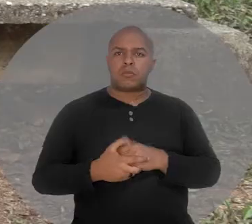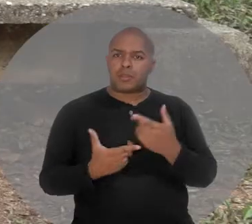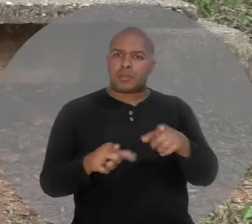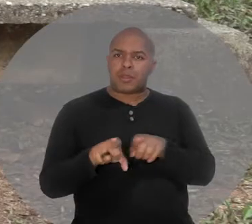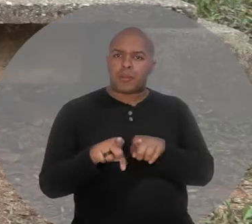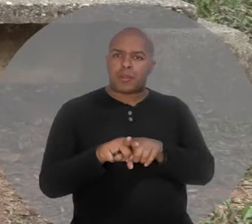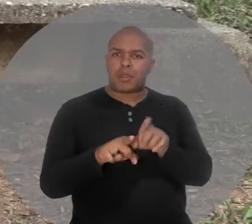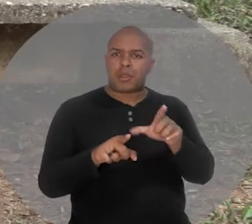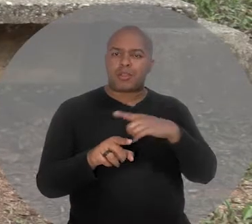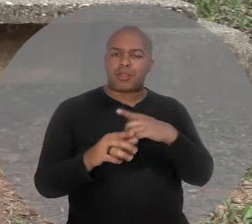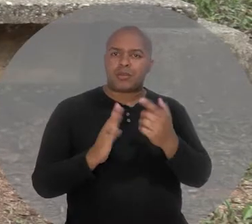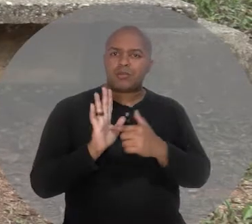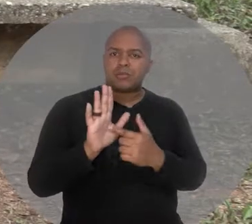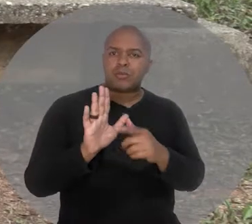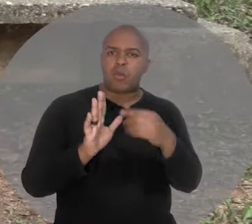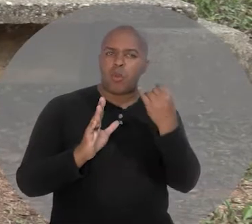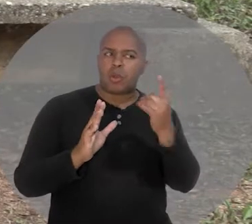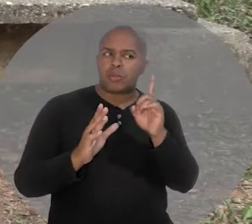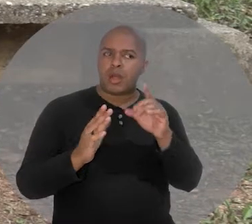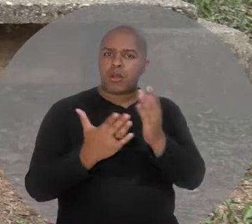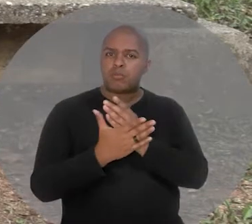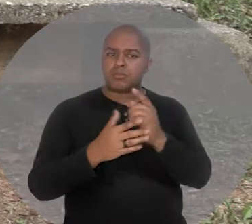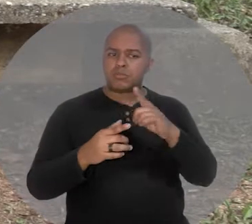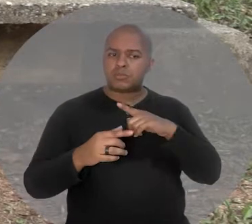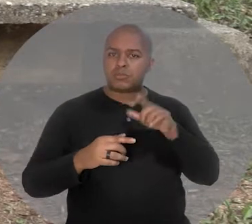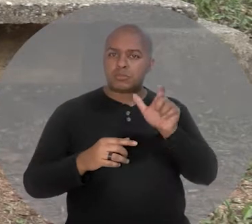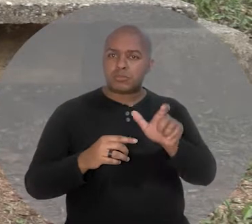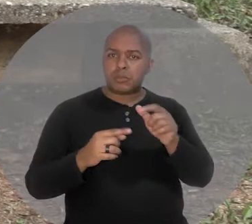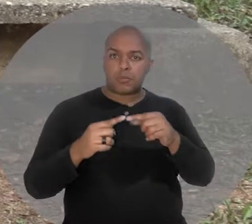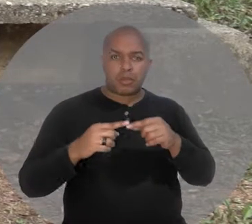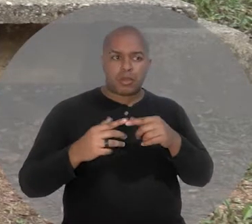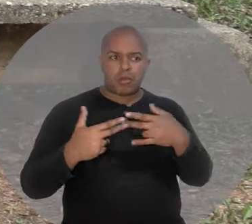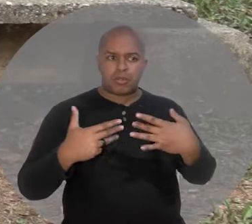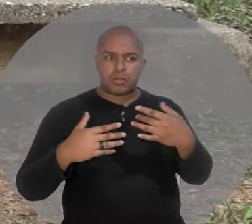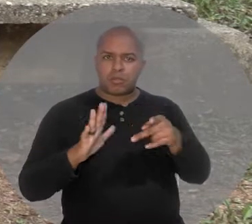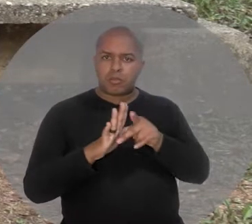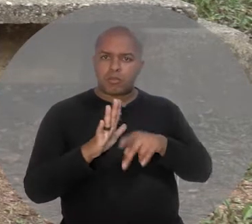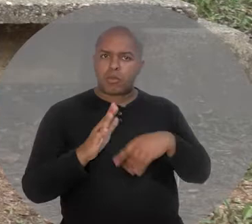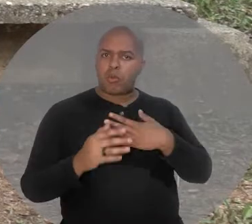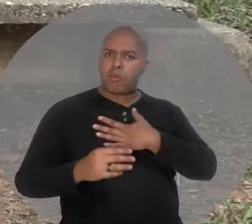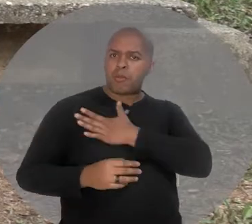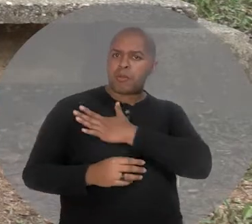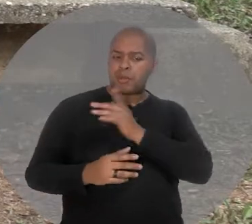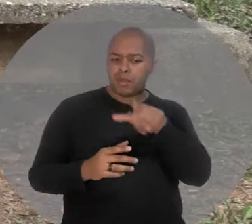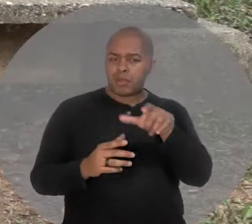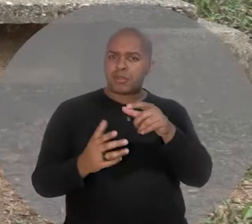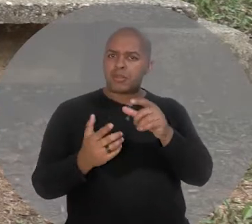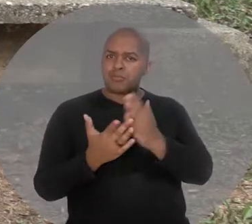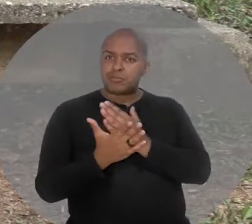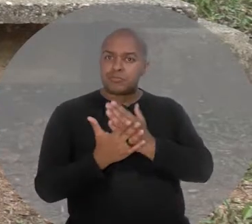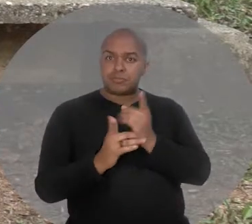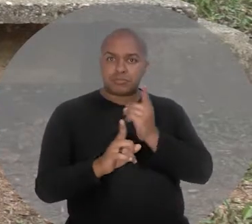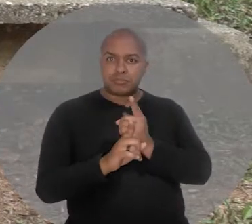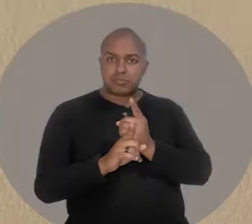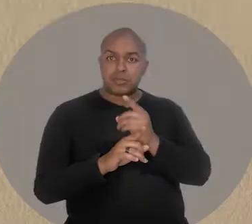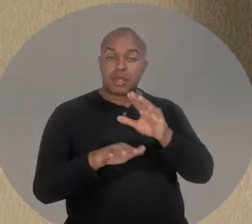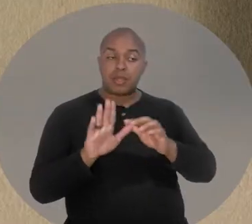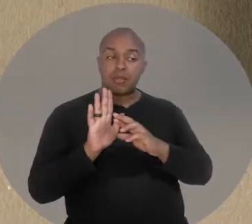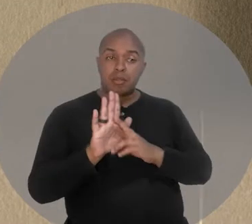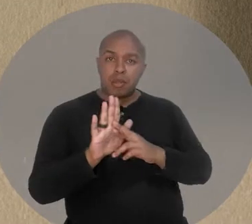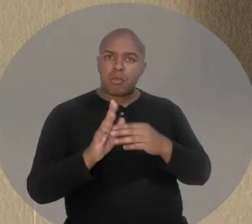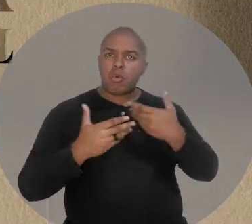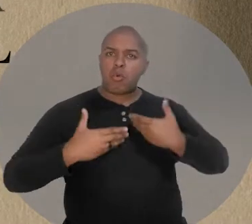modalidades. Inclusive, destacando que em muitos casos tinha a questão bem visível do preconceito nessas obras.